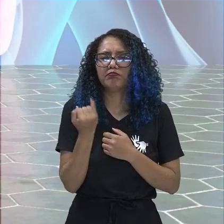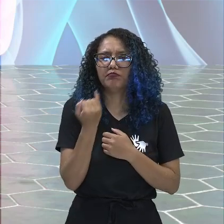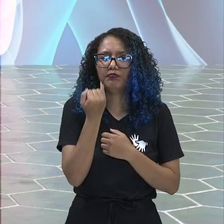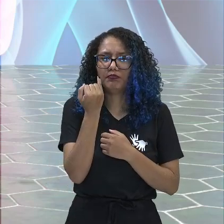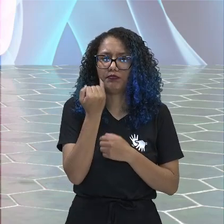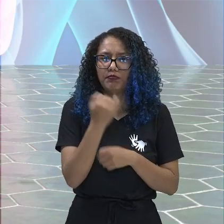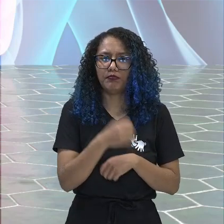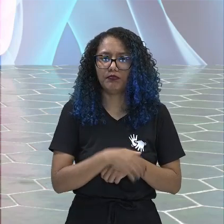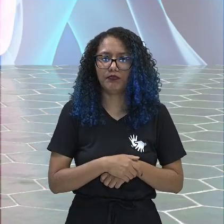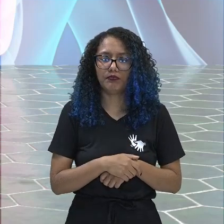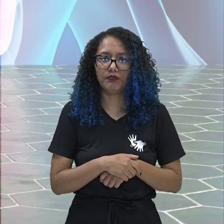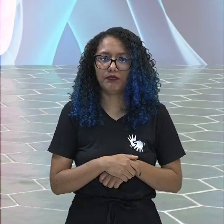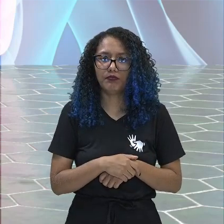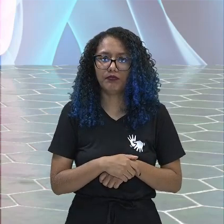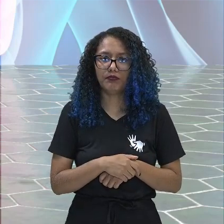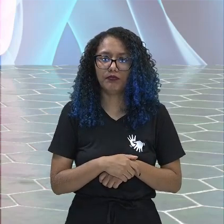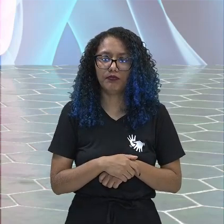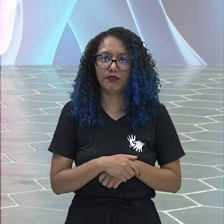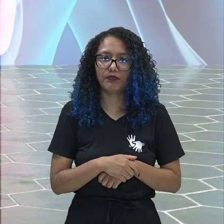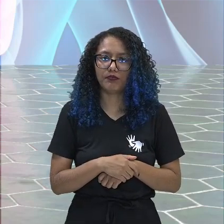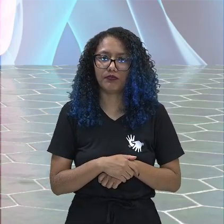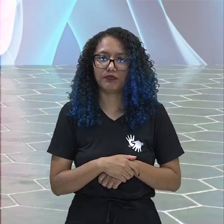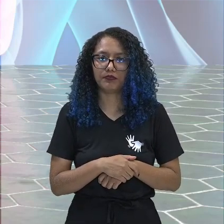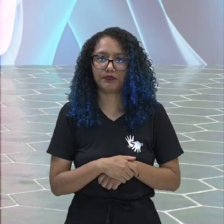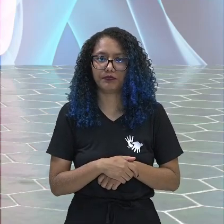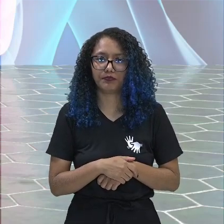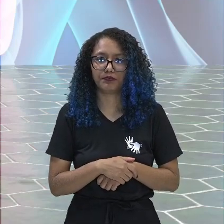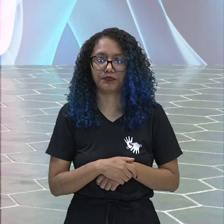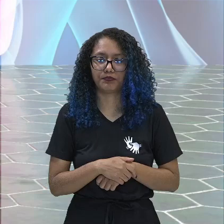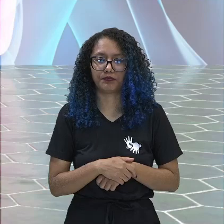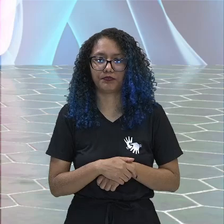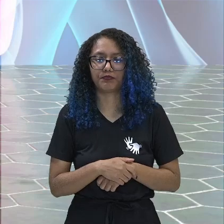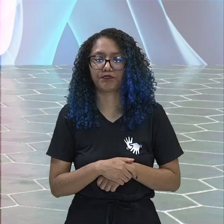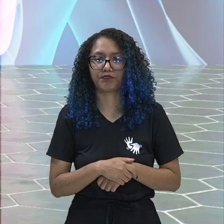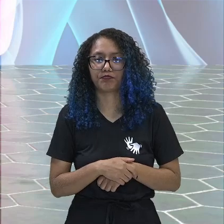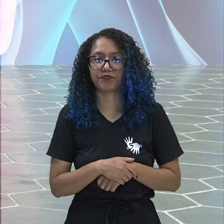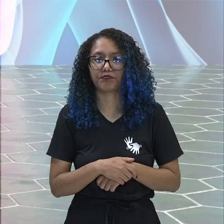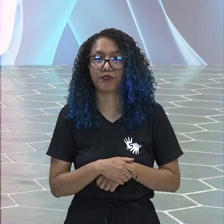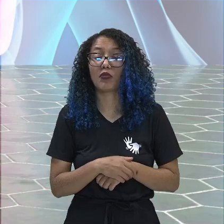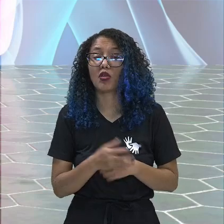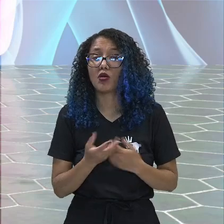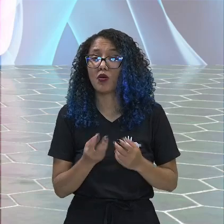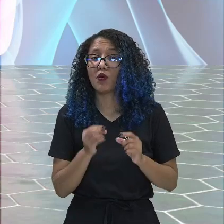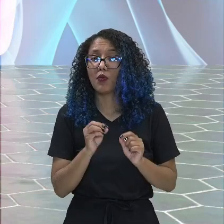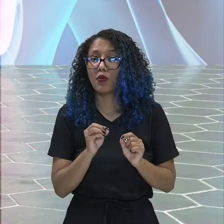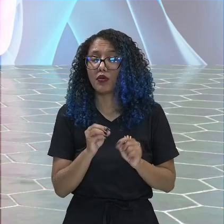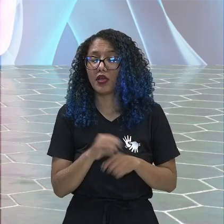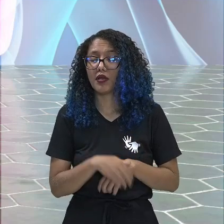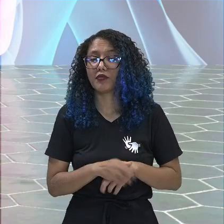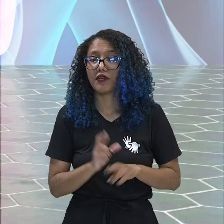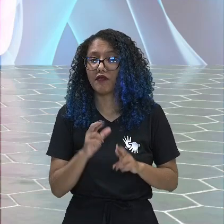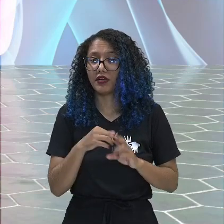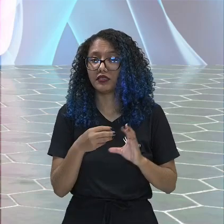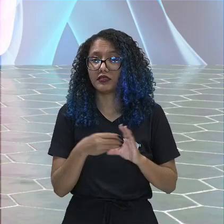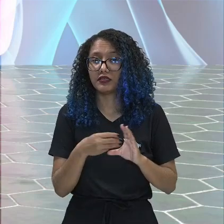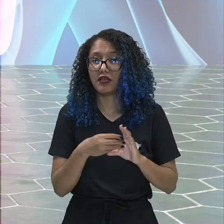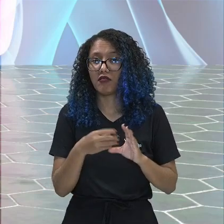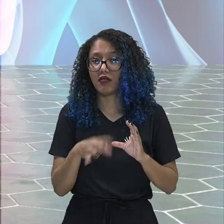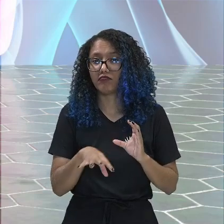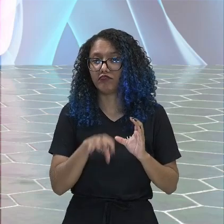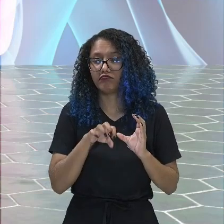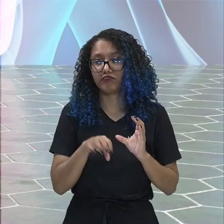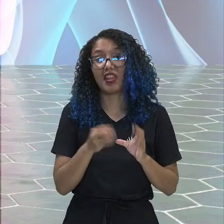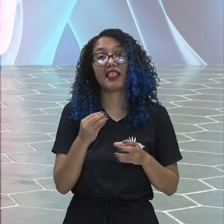uma função que ocorre da respiração celular, porque isso vai acontecer na célula. vai